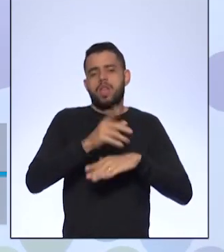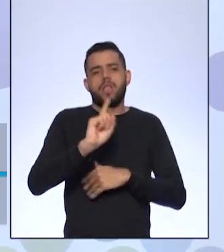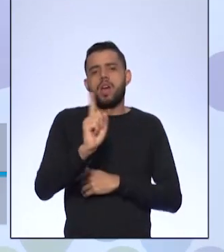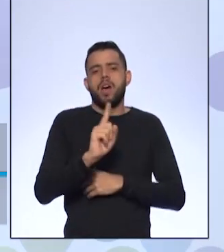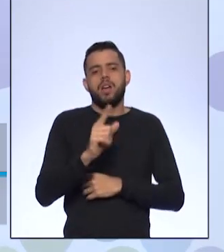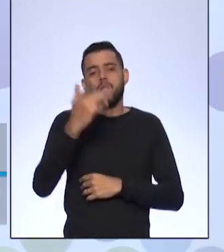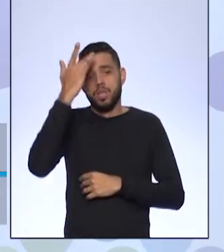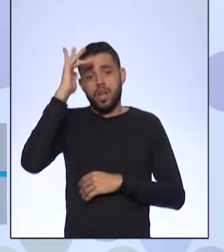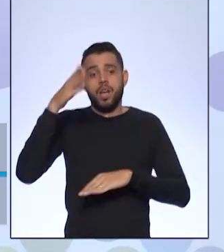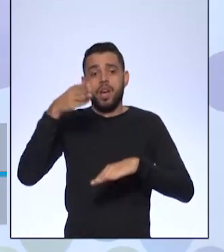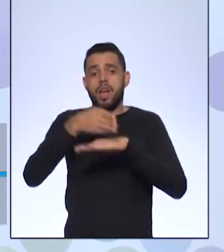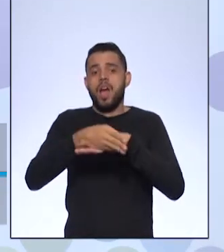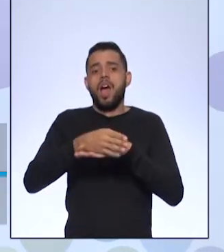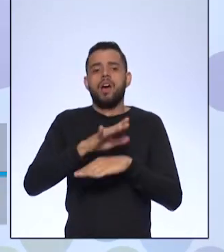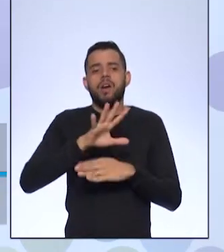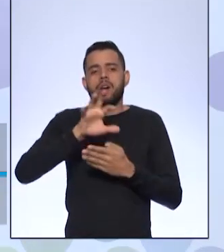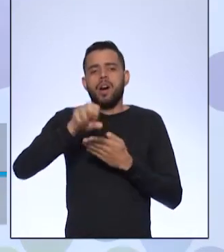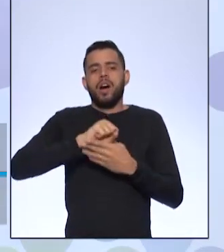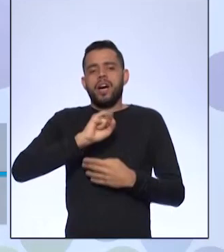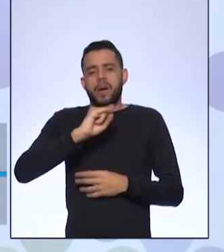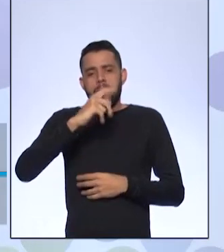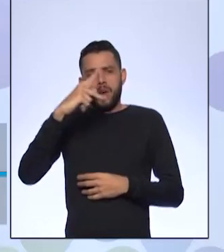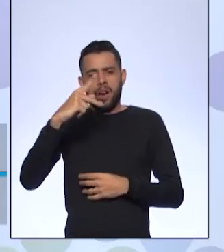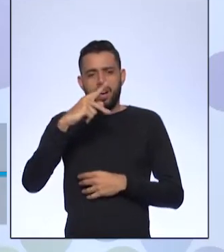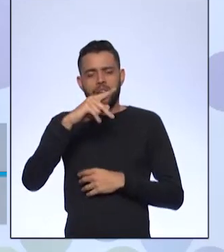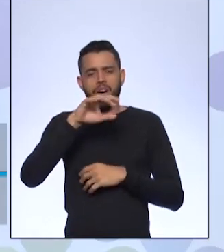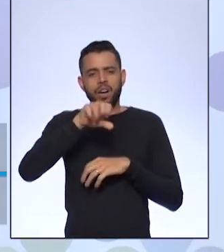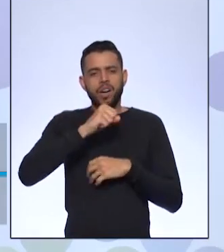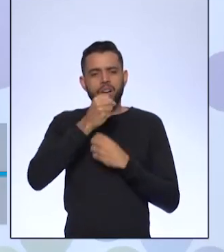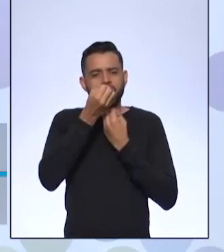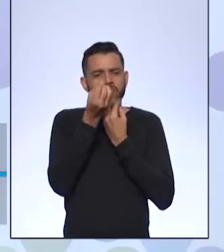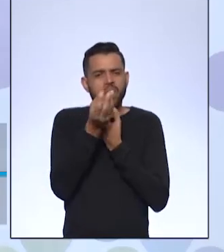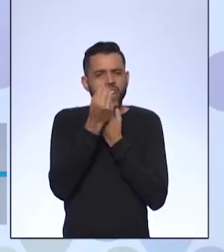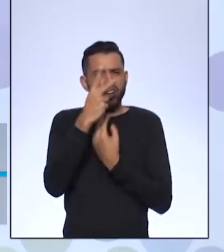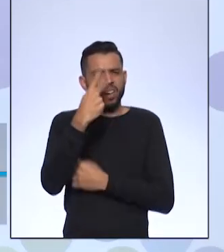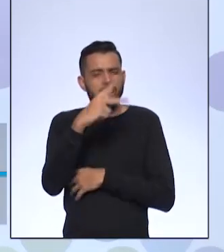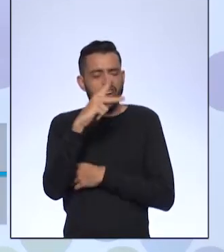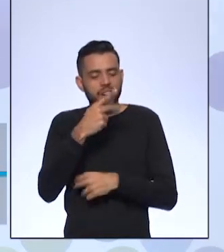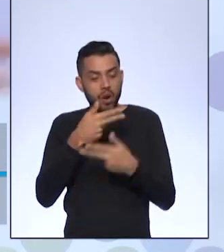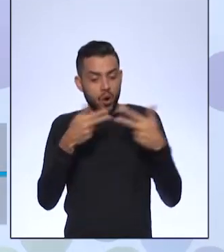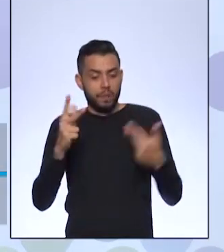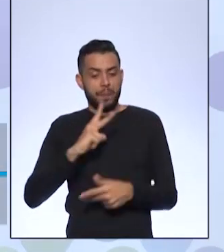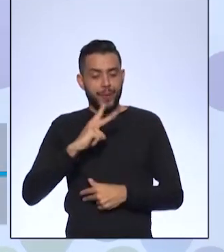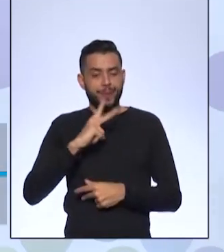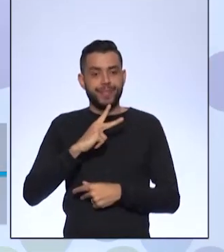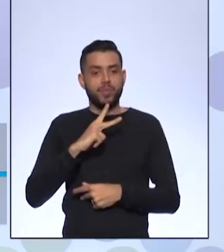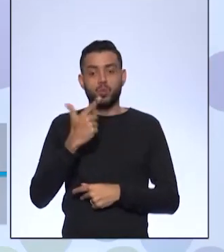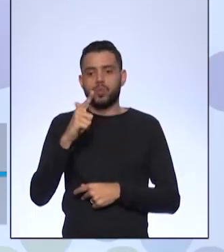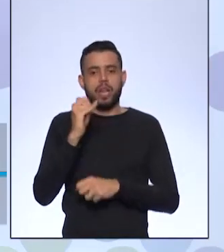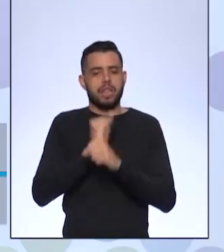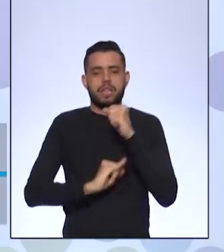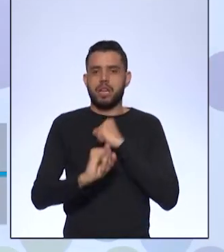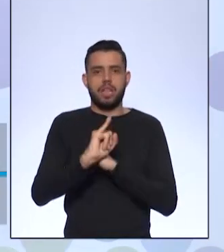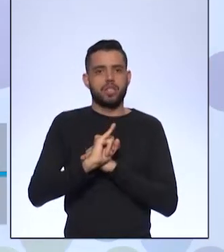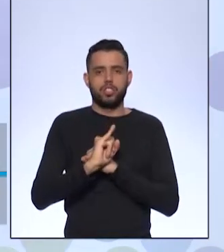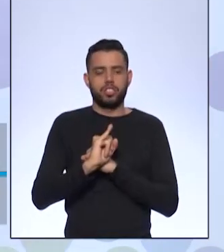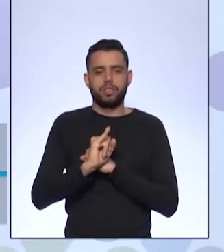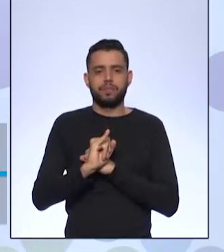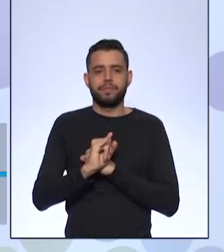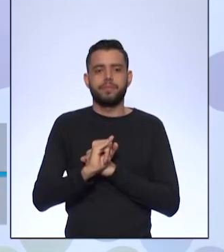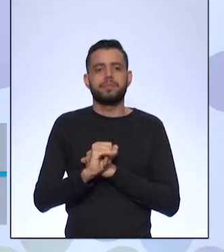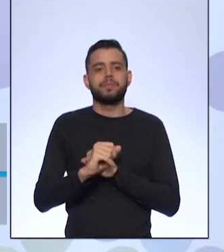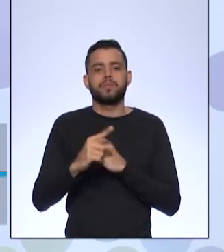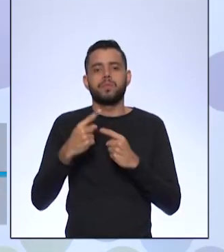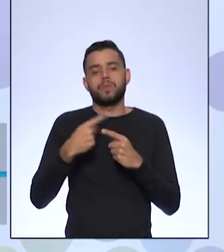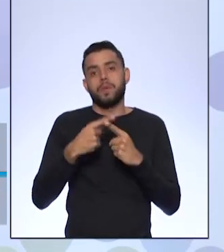entrar na Deep Web, eles vão rastrear seu IP, vão pegar informações do seu computador, arquivos pessoais que não estão nem na internet, porque a gente tem que lembrar que, por mais